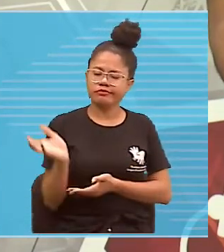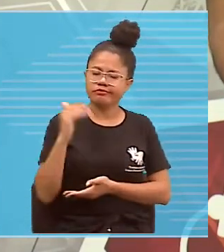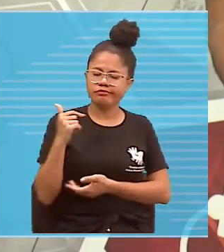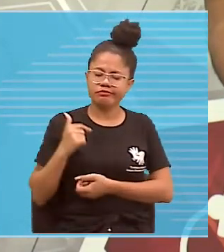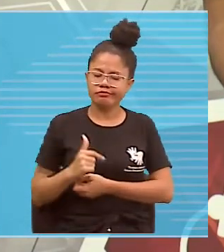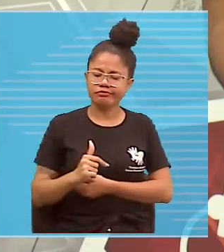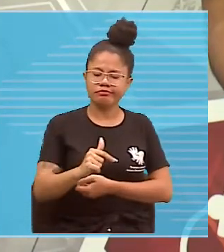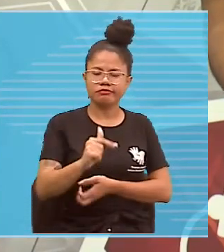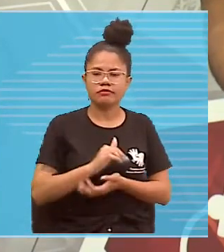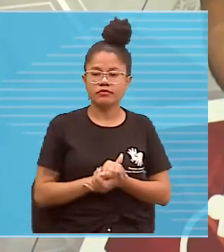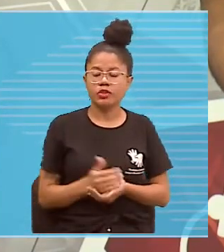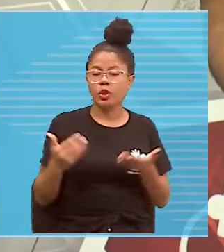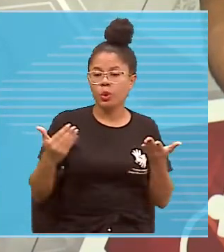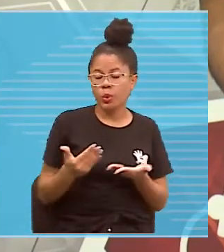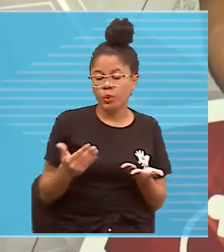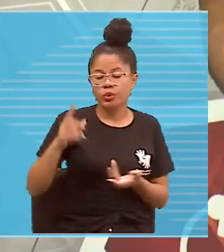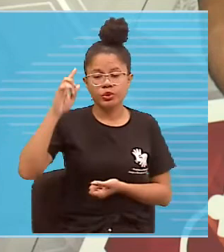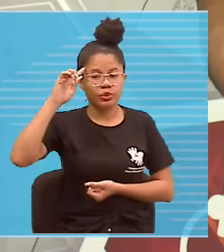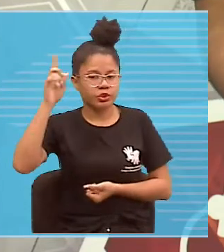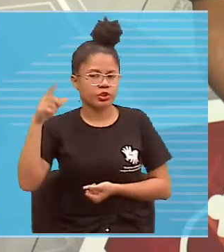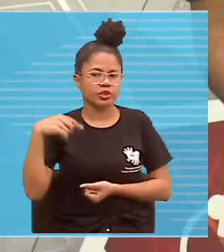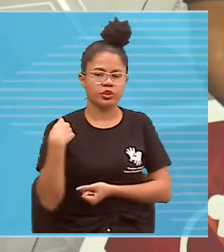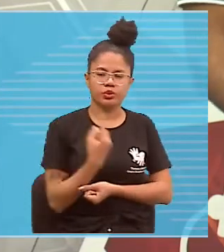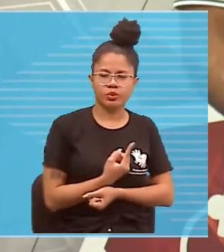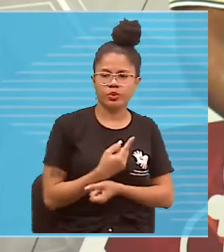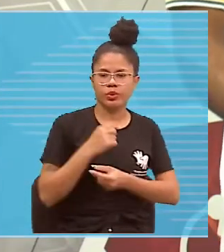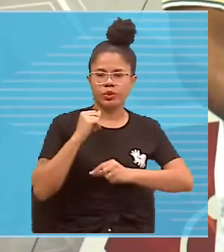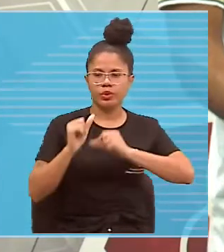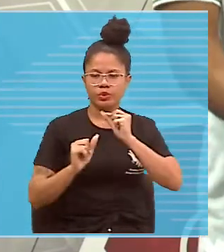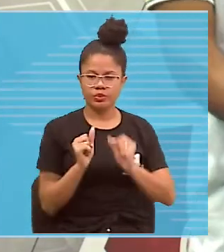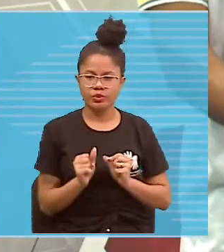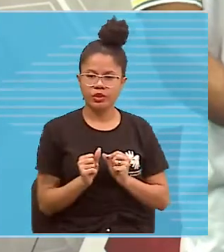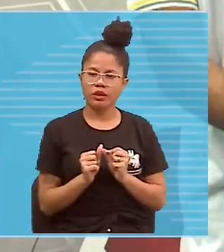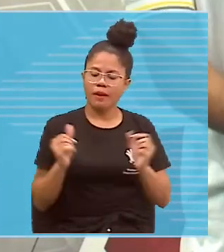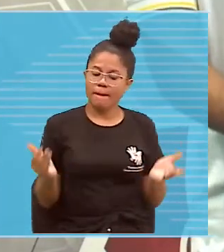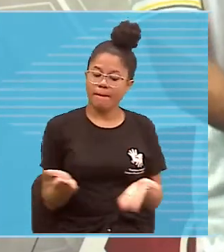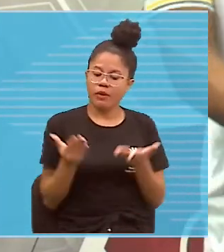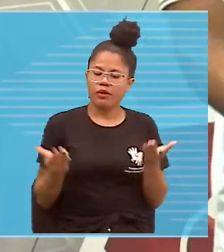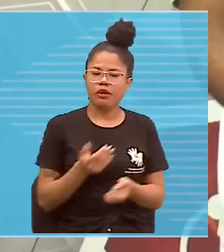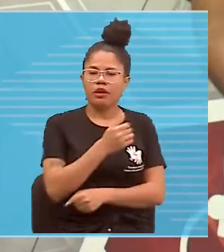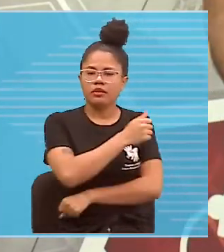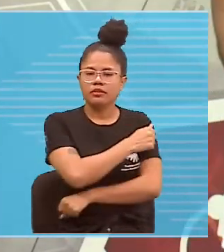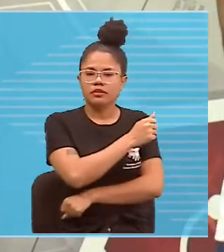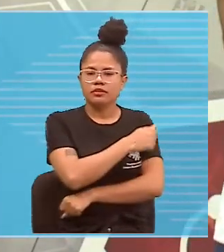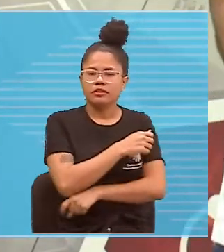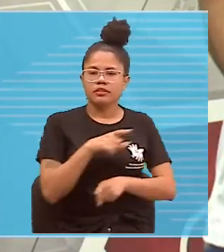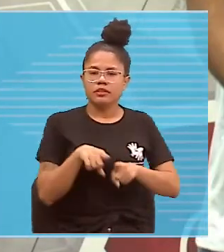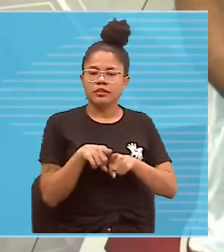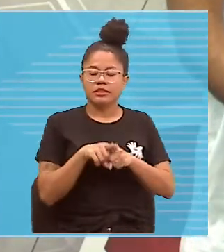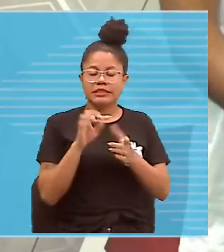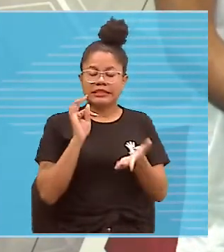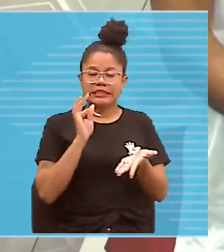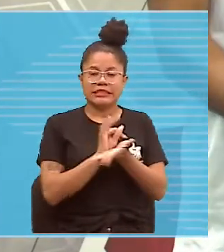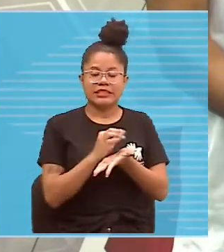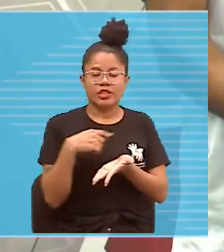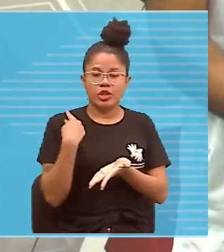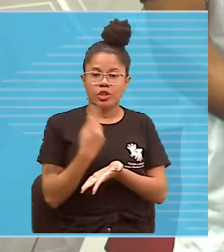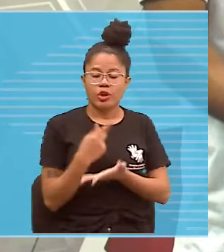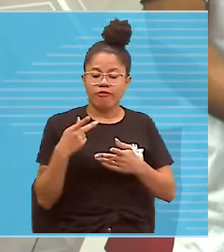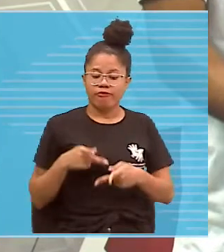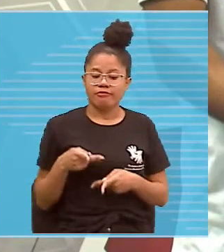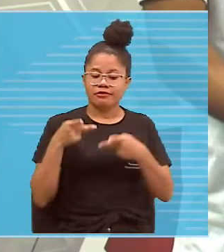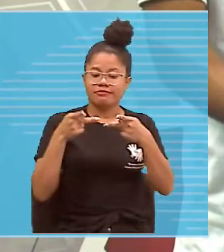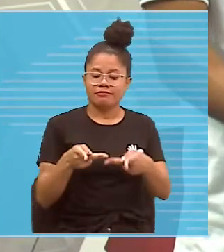é o dia da gente protagonizar o estudante, né? É um programa feito para os estudantes. E de Teresina nós vamos viajar para